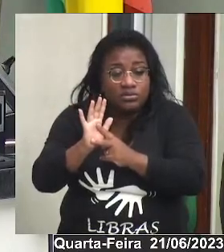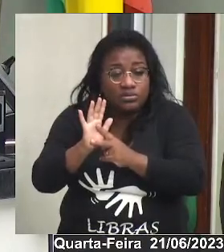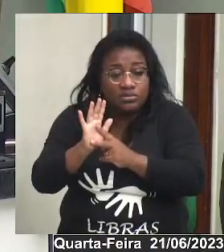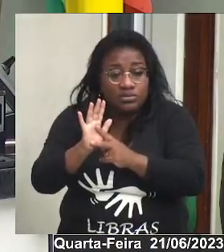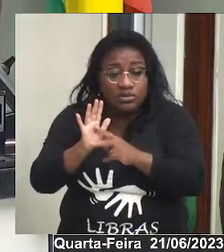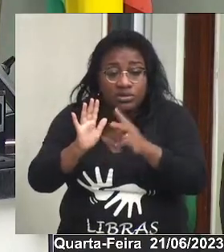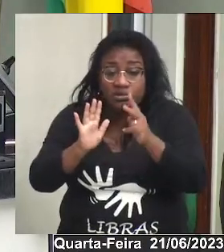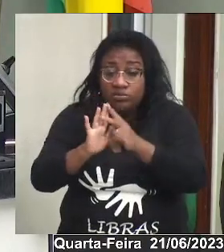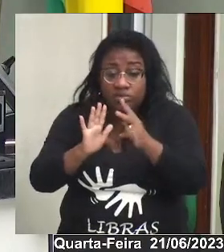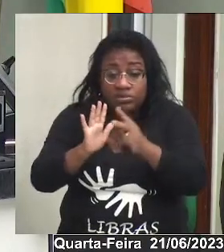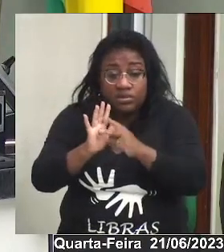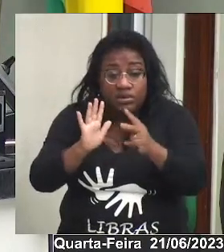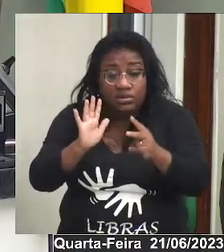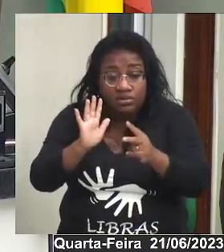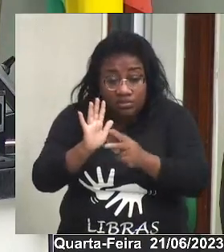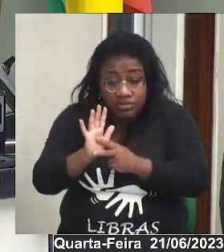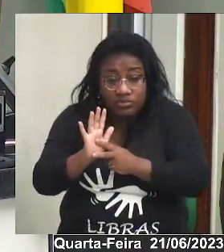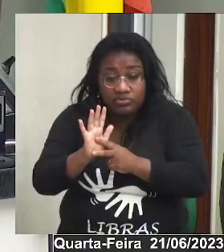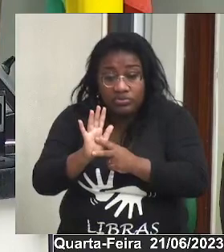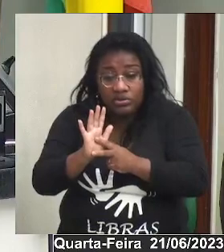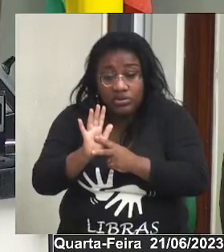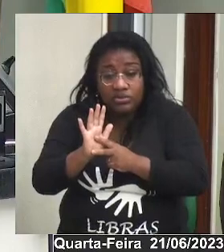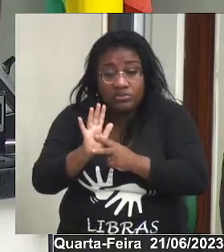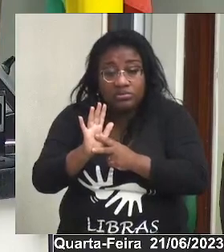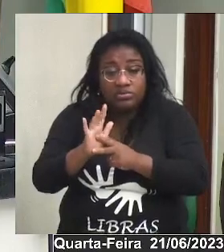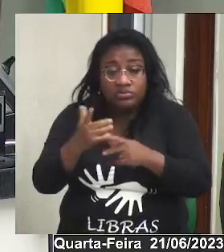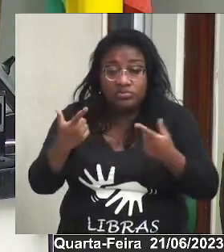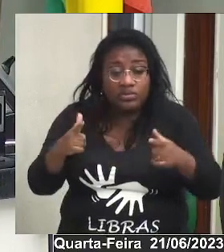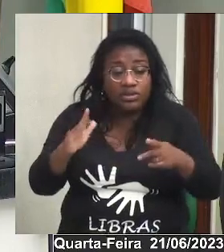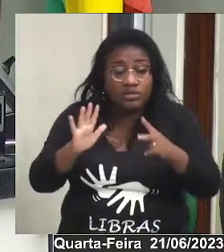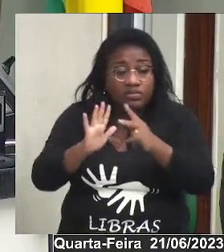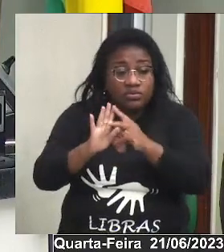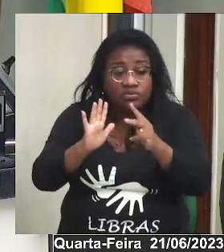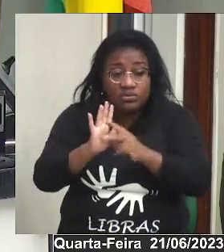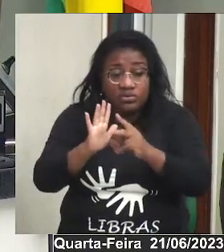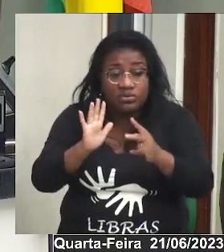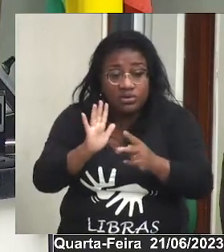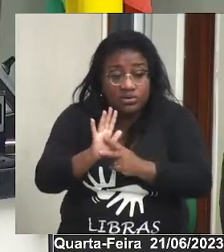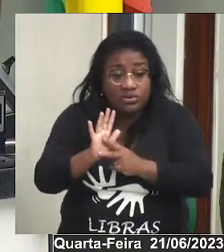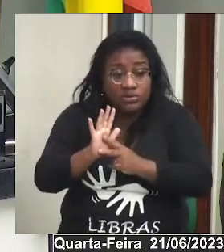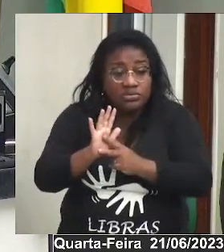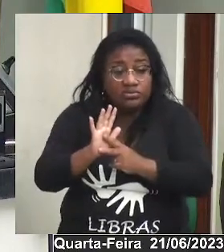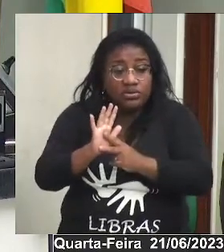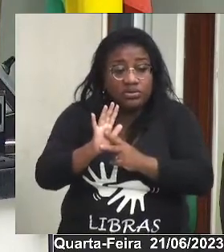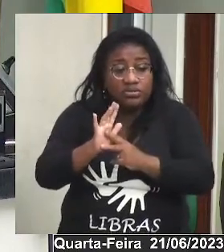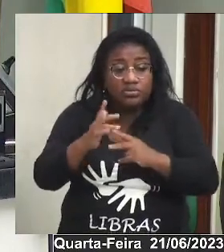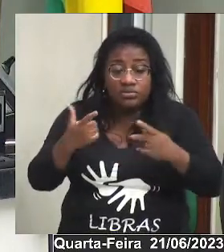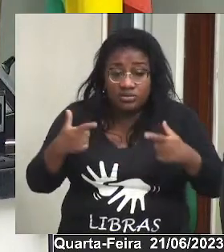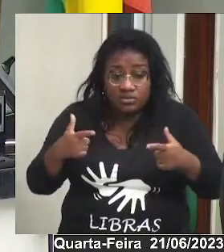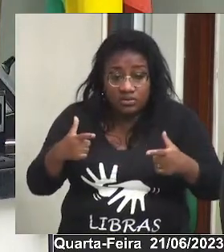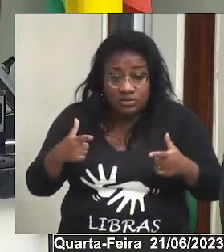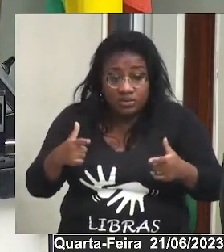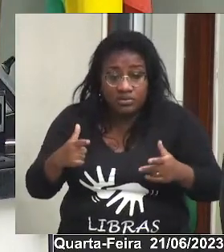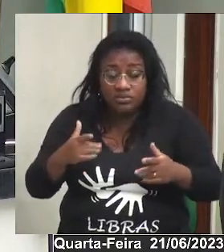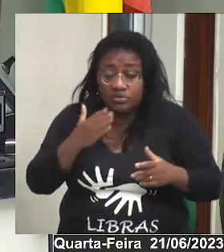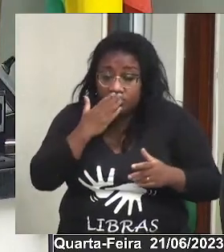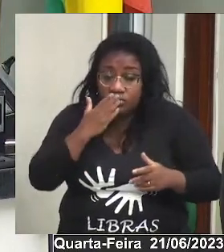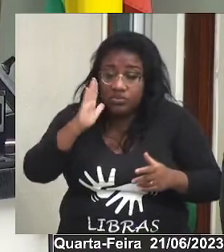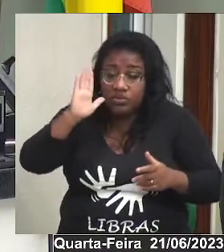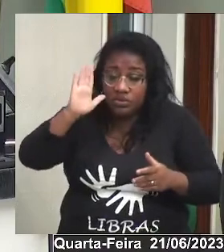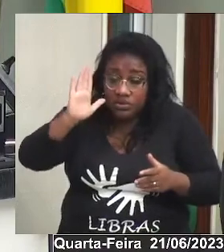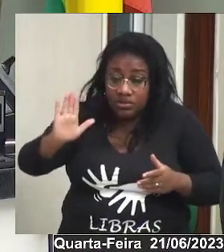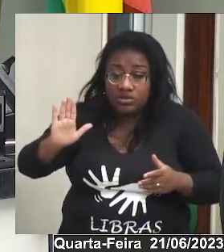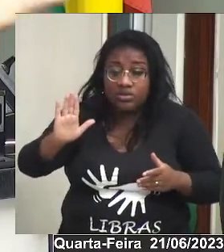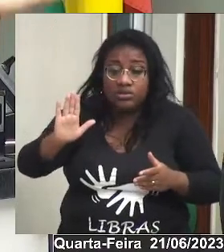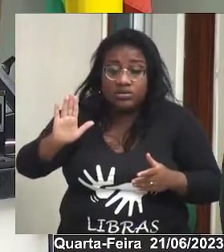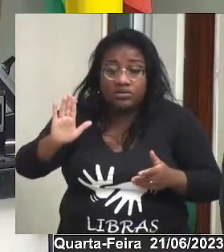Por isso que é complicado, não vão na reunião, aí volta a falar de projeto. Não tem projeto, gente. Novamente eu estou falando, não tem. E eu estou dando a minha